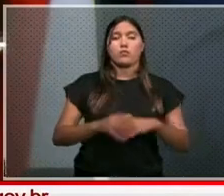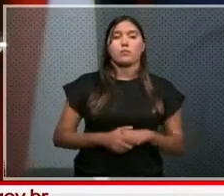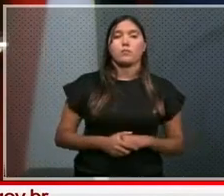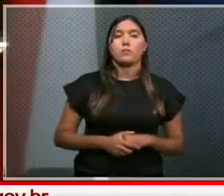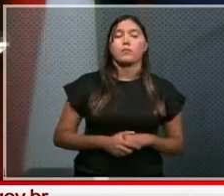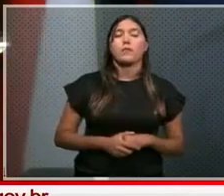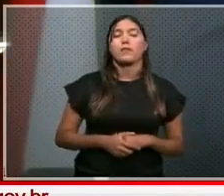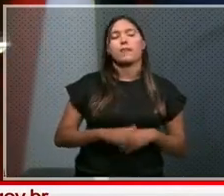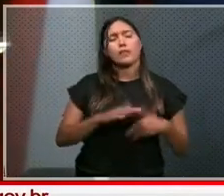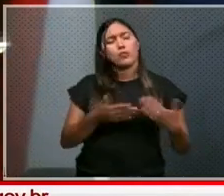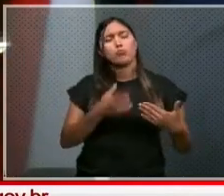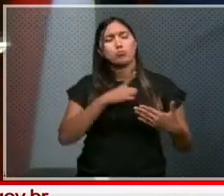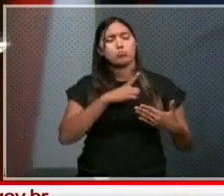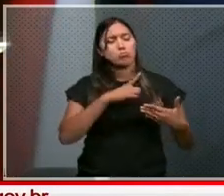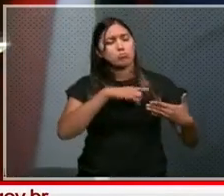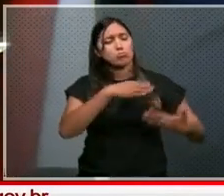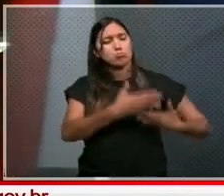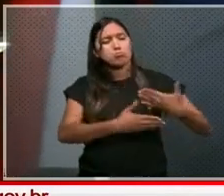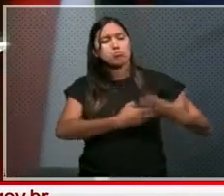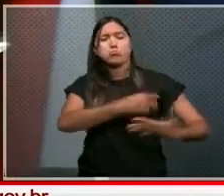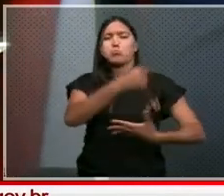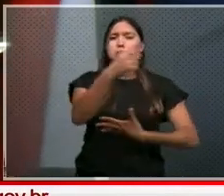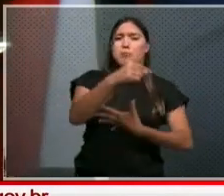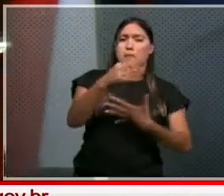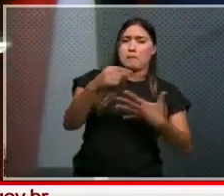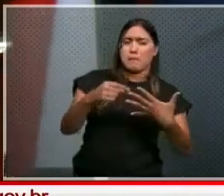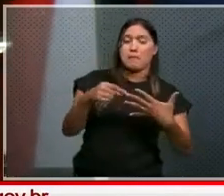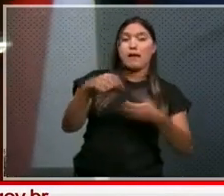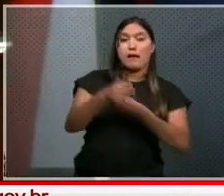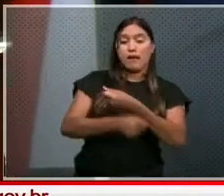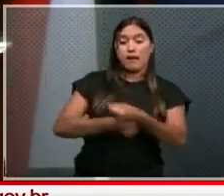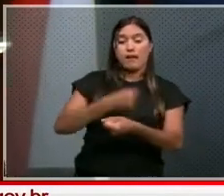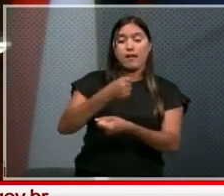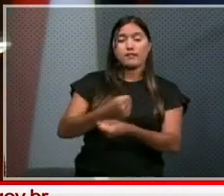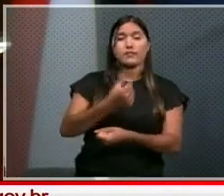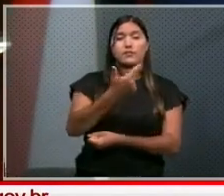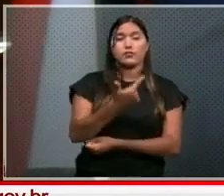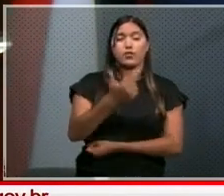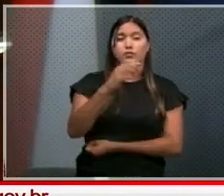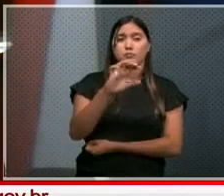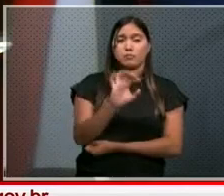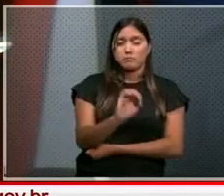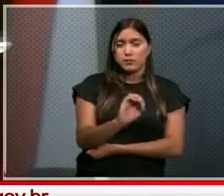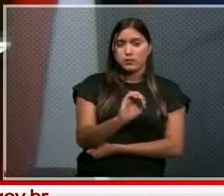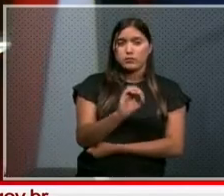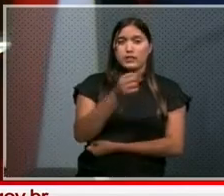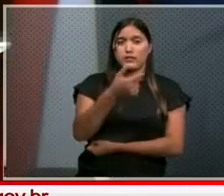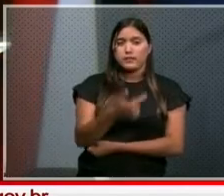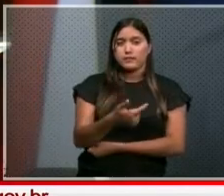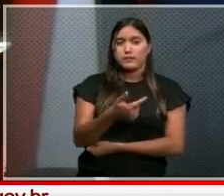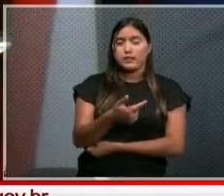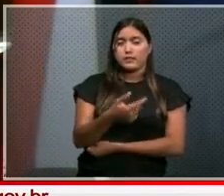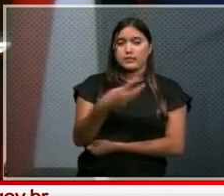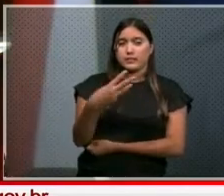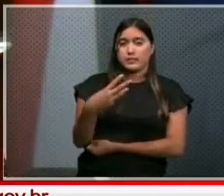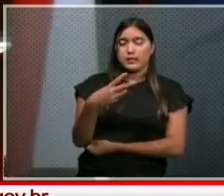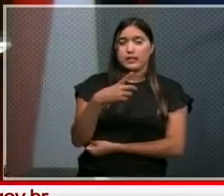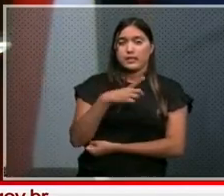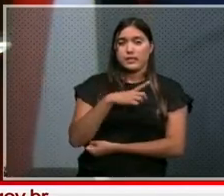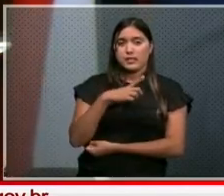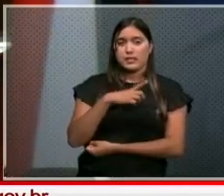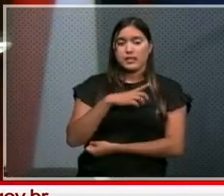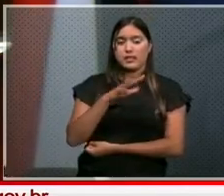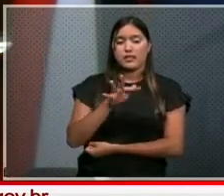entre os avanços neste último ano está o impacto econômico da chamada fixação biológica